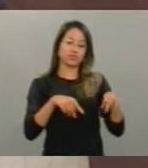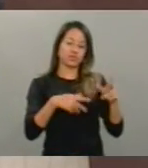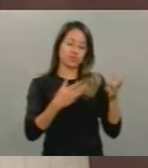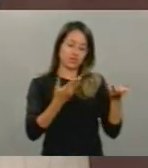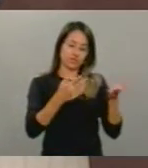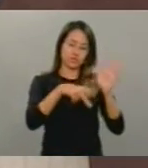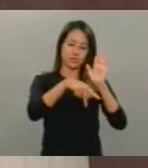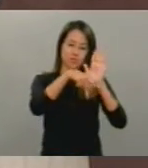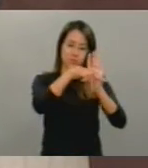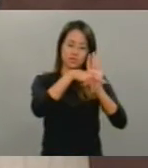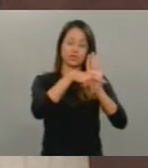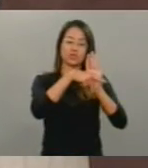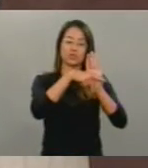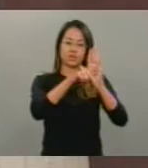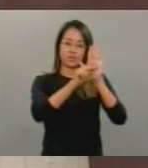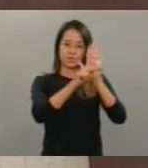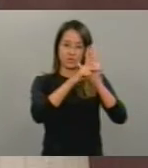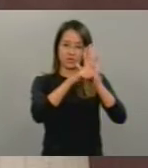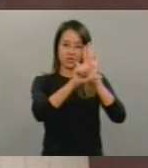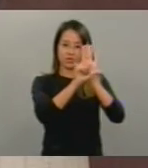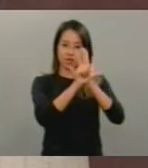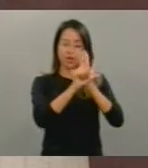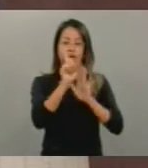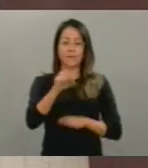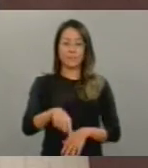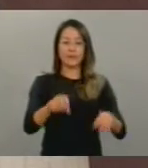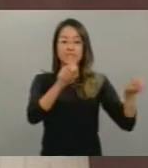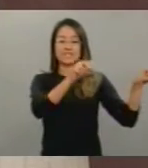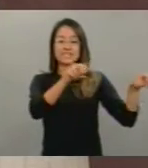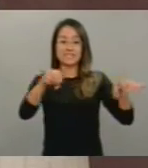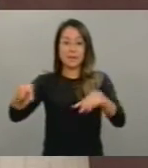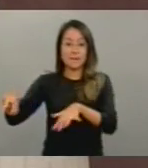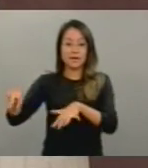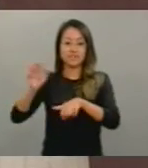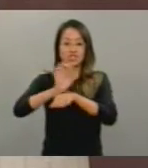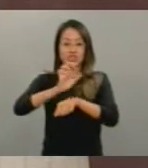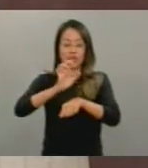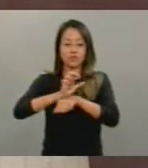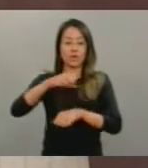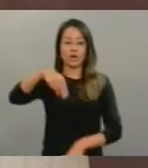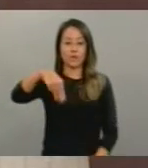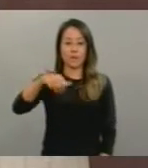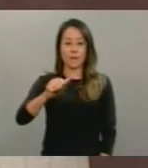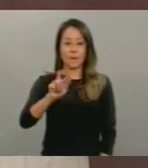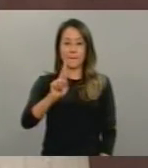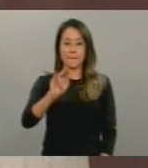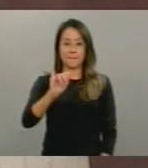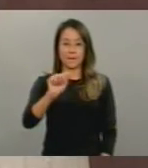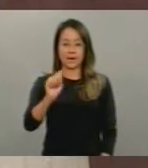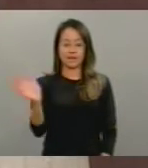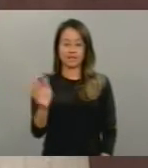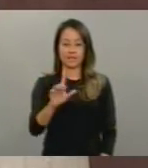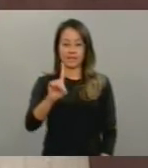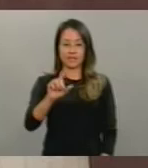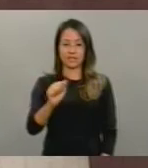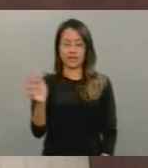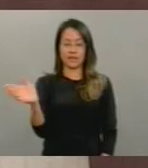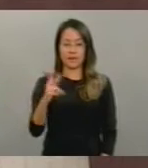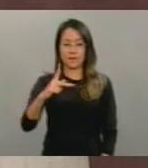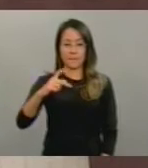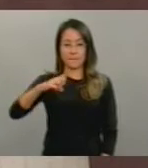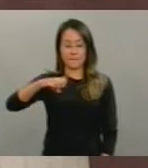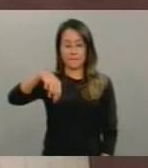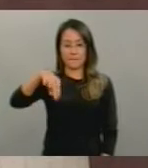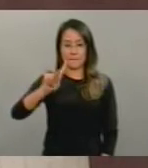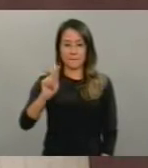Semana Estadual Maria da Penha, para ser comemorada a partir do 7 de agosto, como uma semana de conscientização